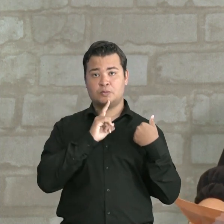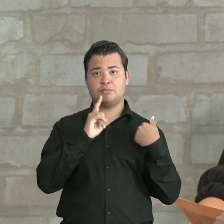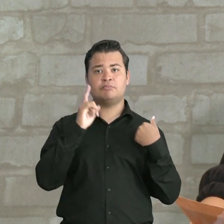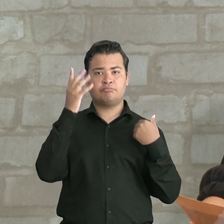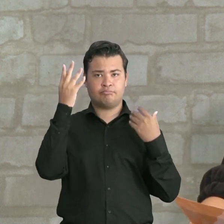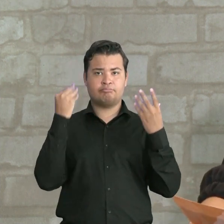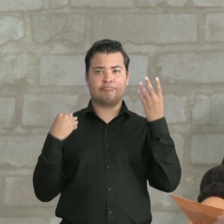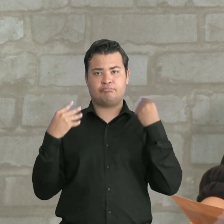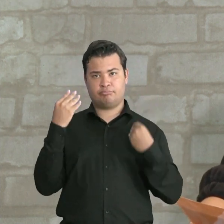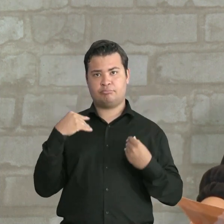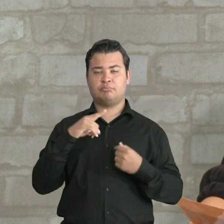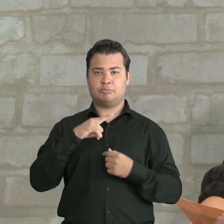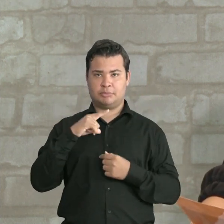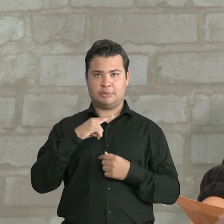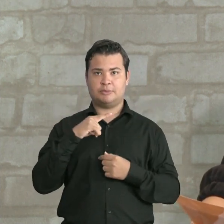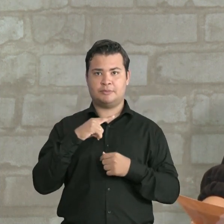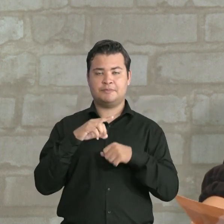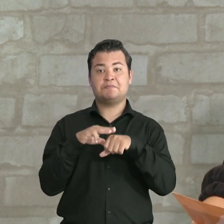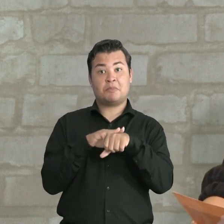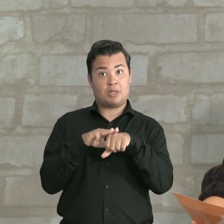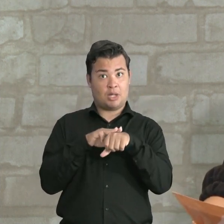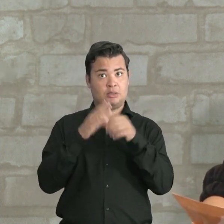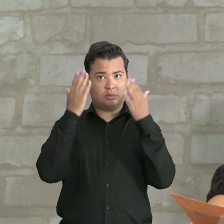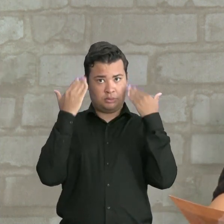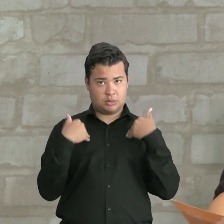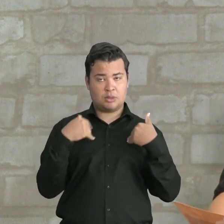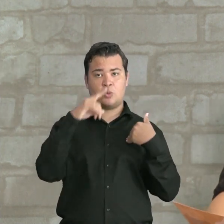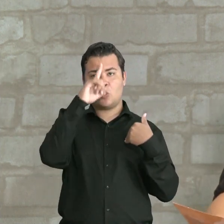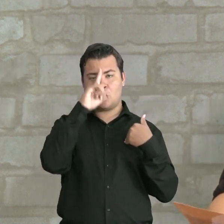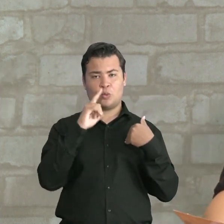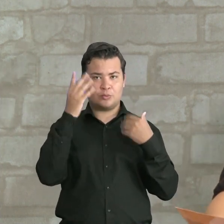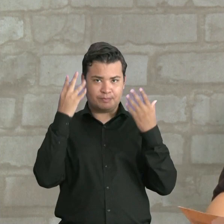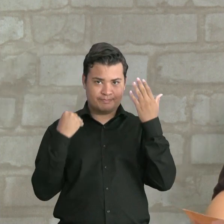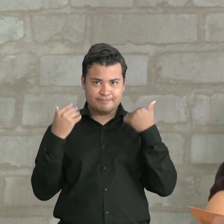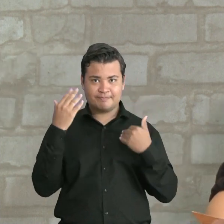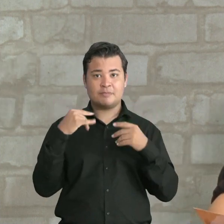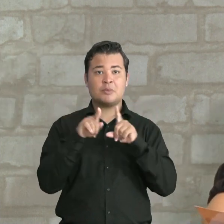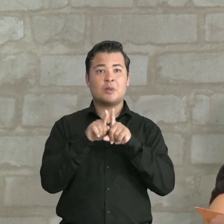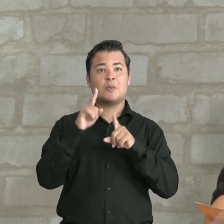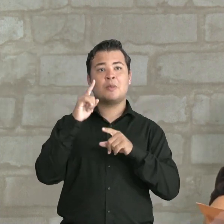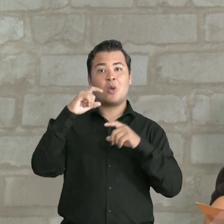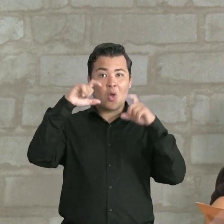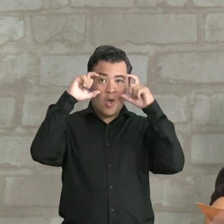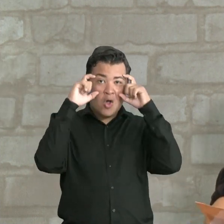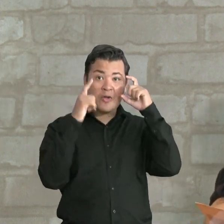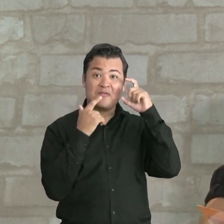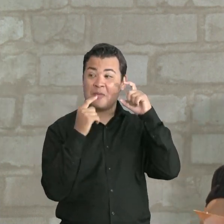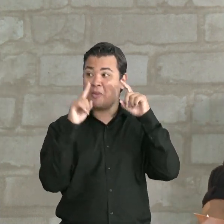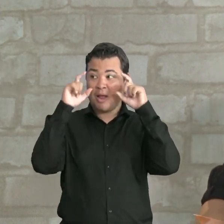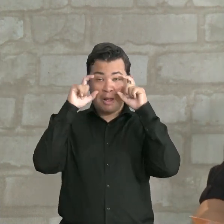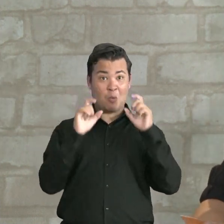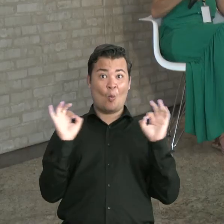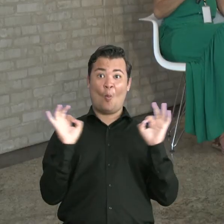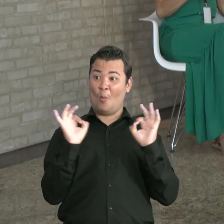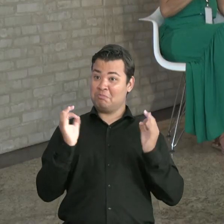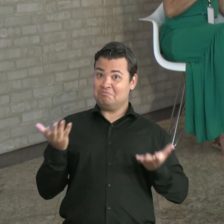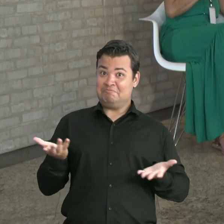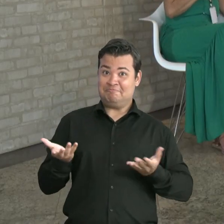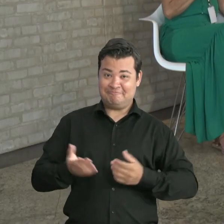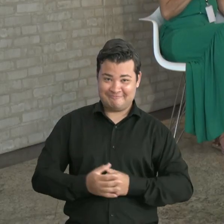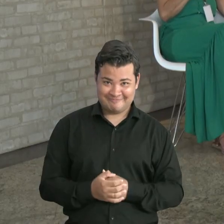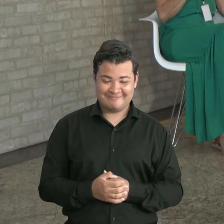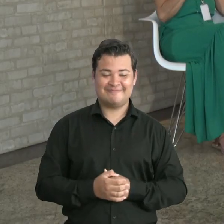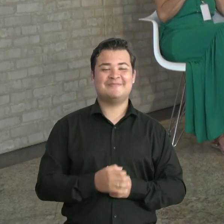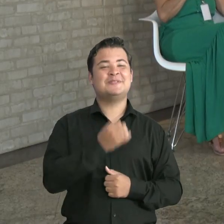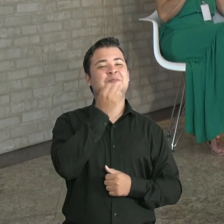loiras, e que usa óculos com aro vermelho, mas também não está usando óculos, professora.